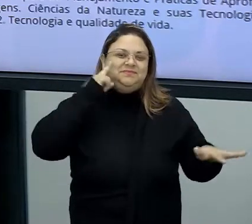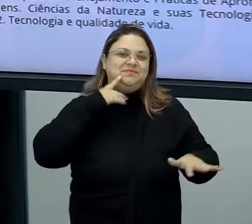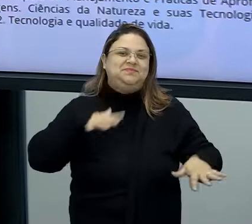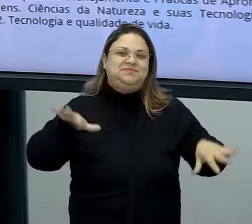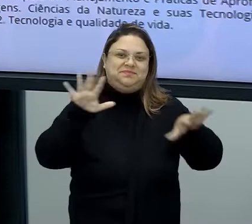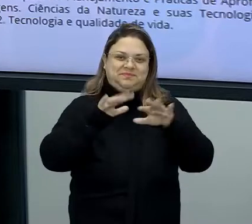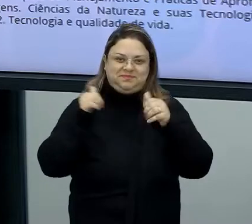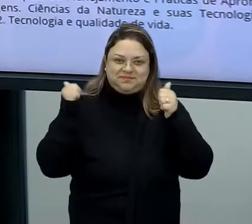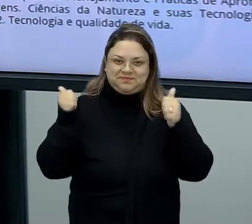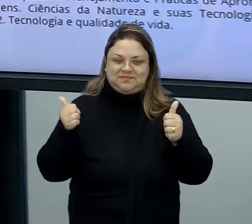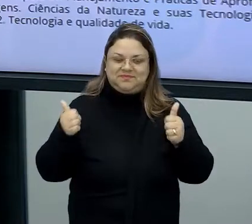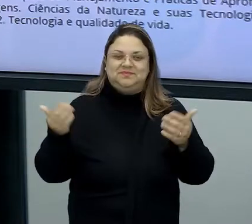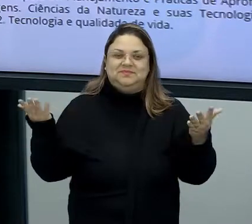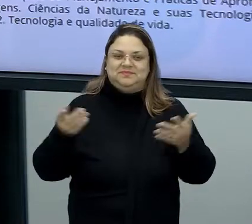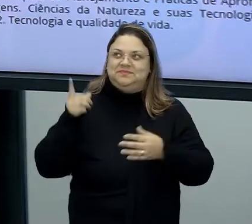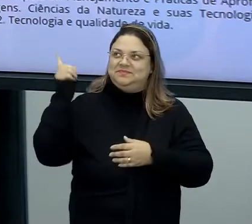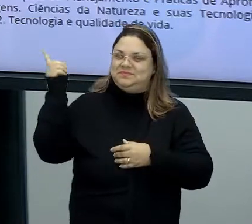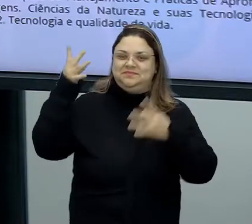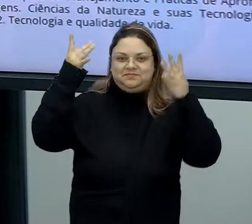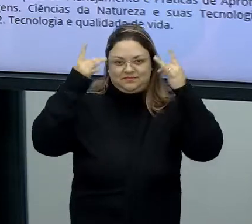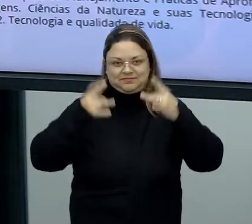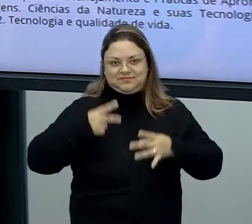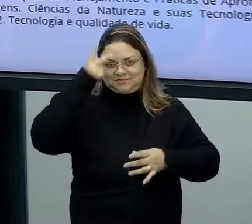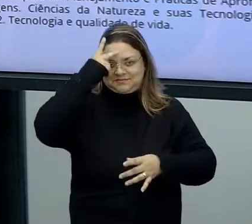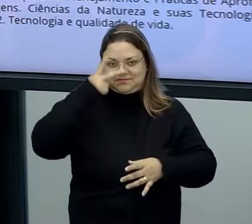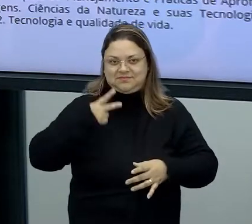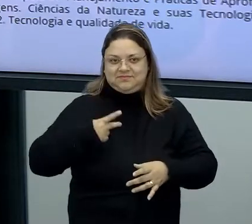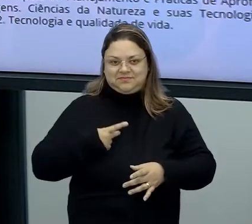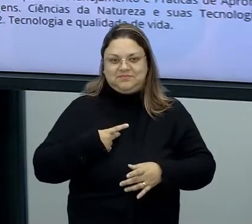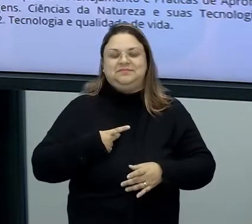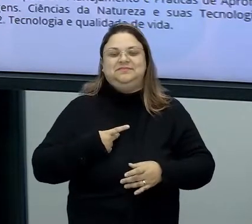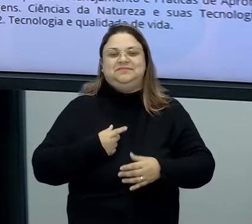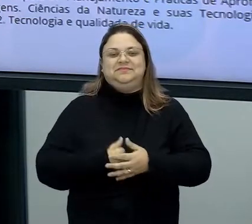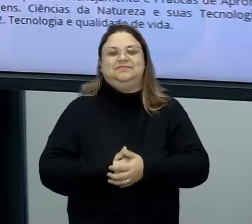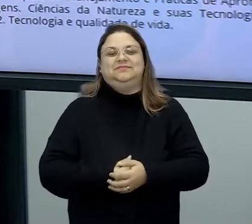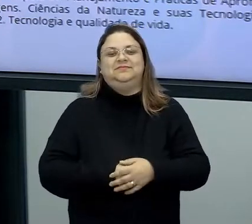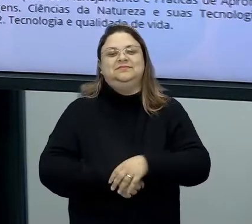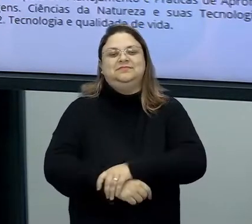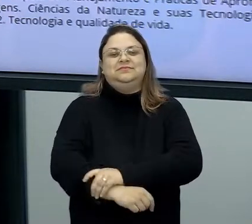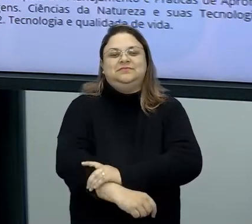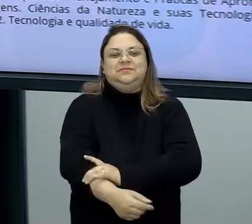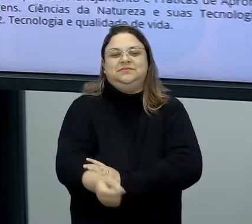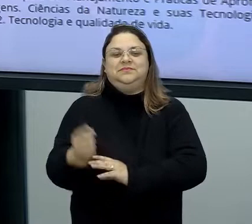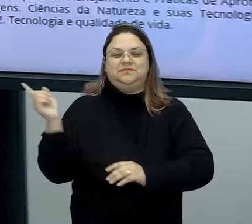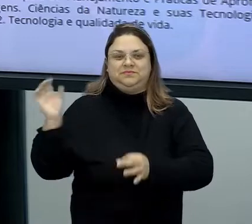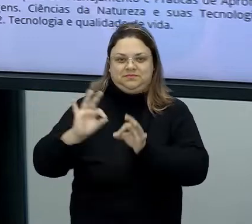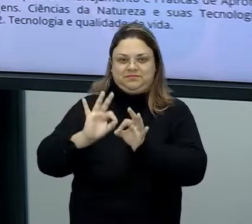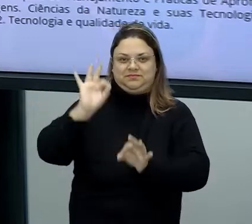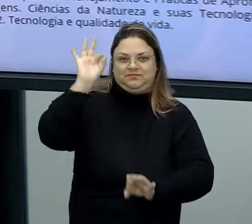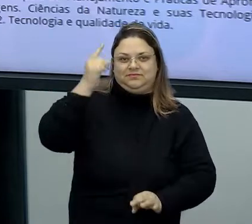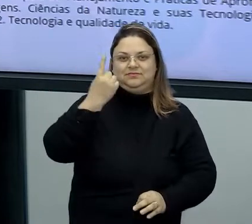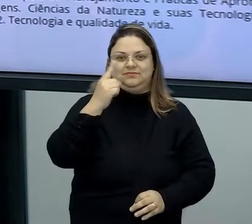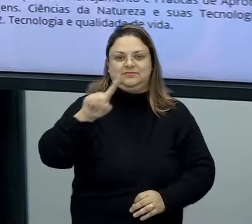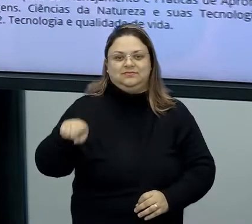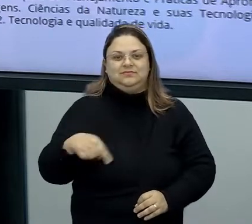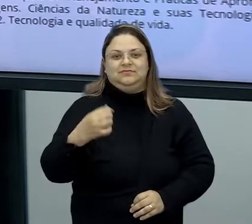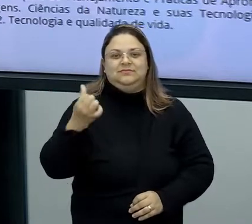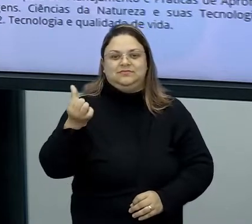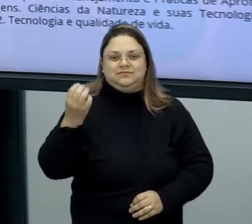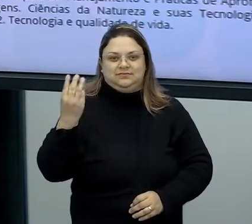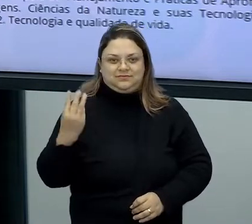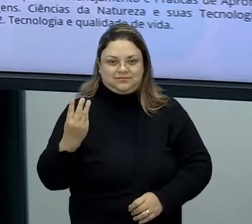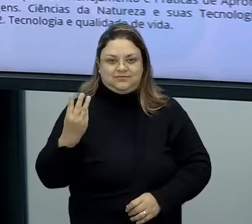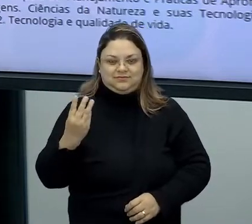eu vou fazer a minha descrição audiovisual. Eu tenho 1,63